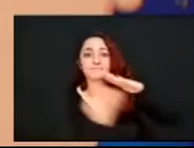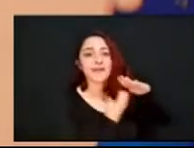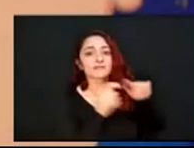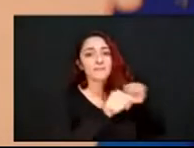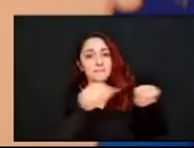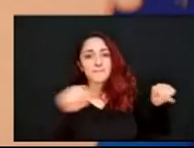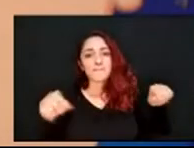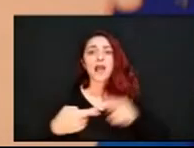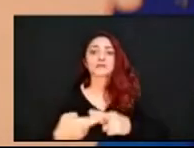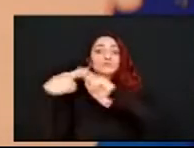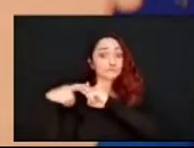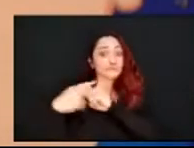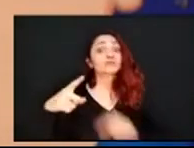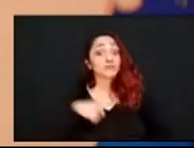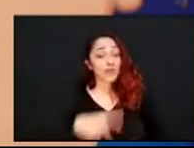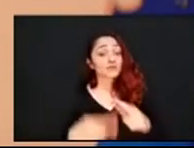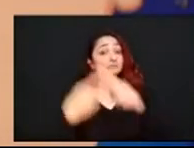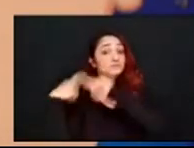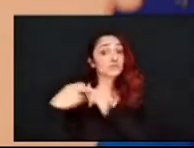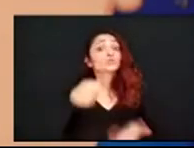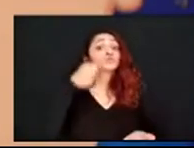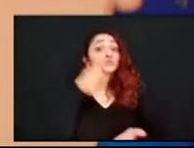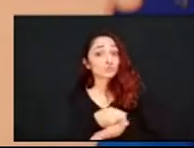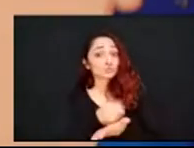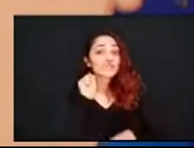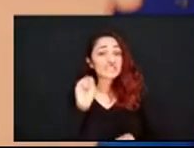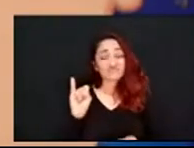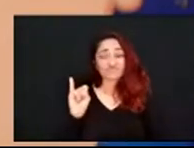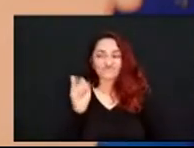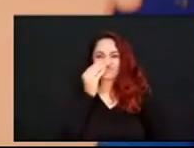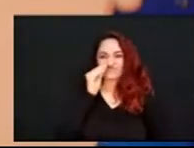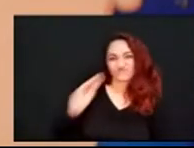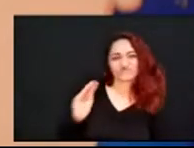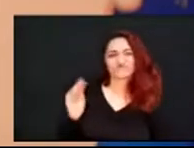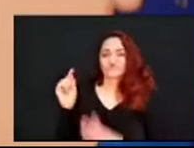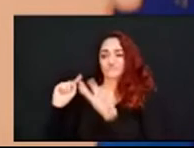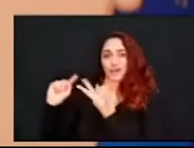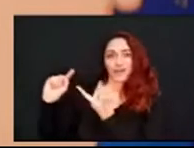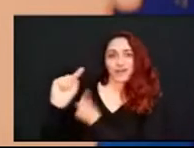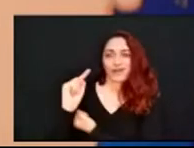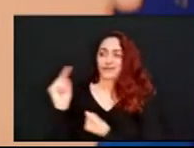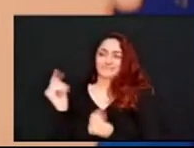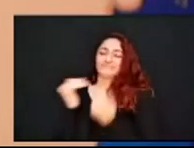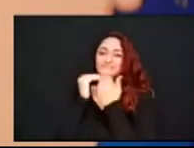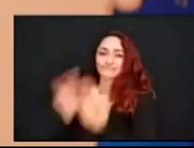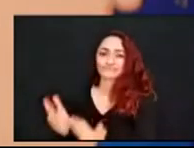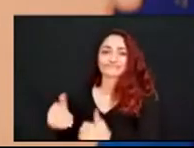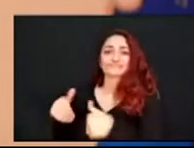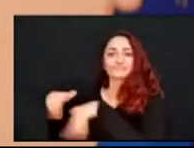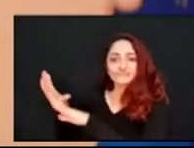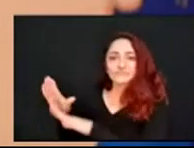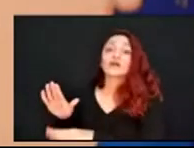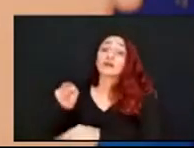dura né ao não atender e não se posicionar a esse futuro que está batendo à nossa porta